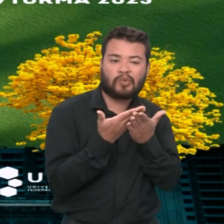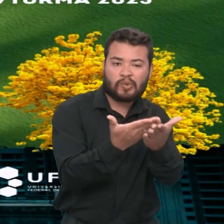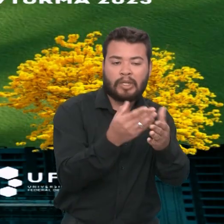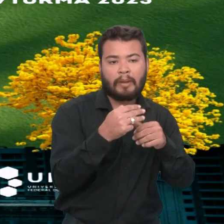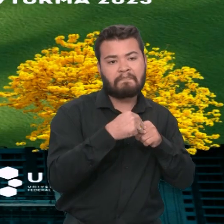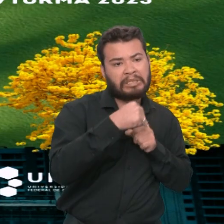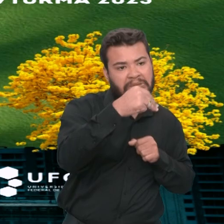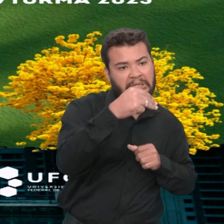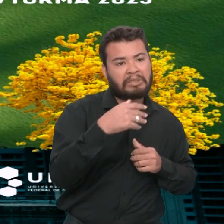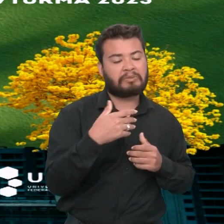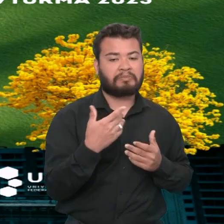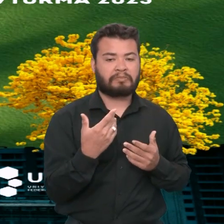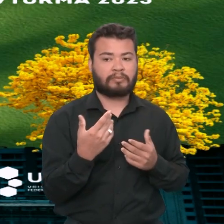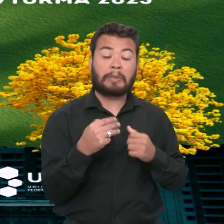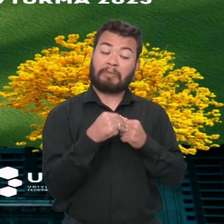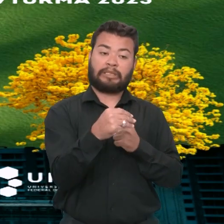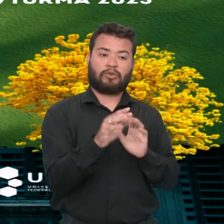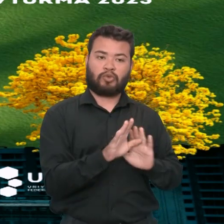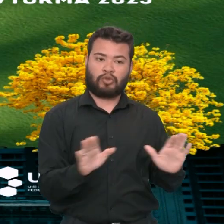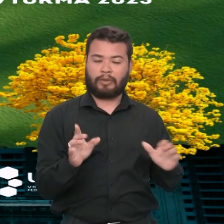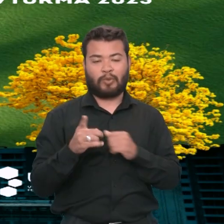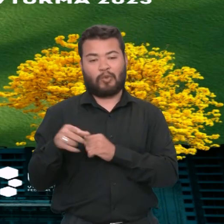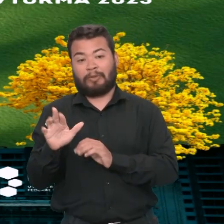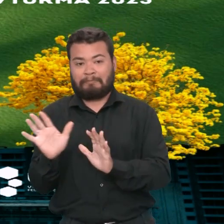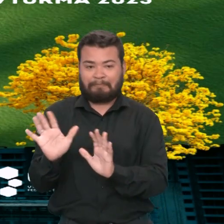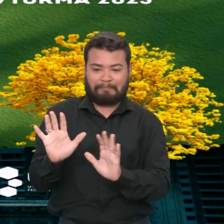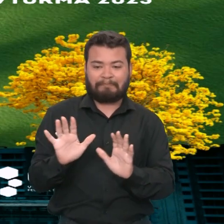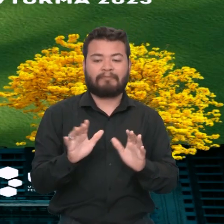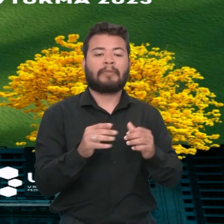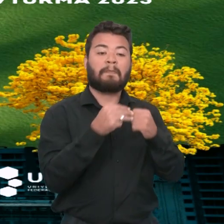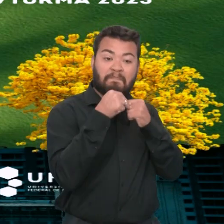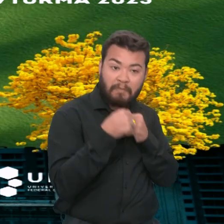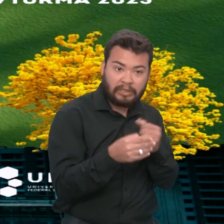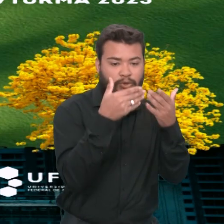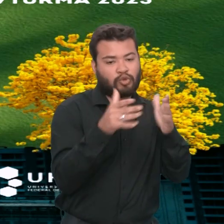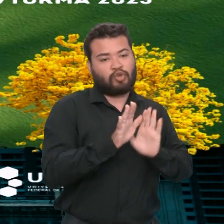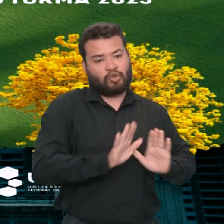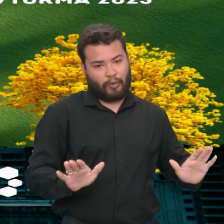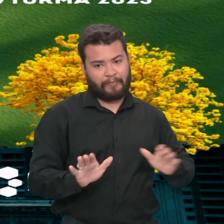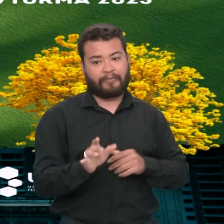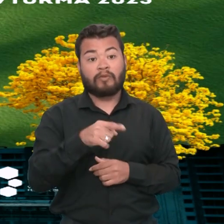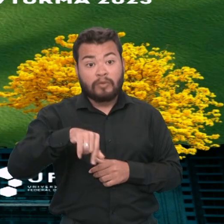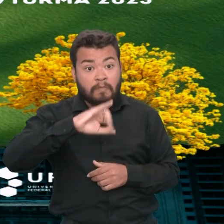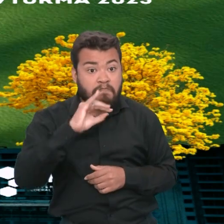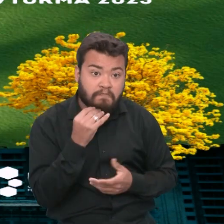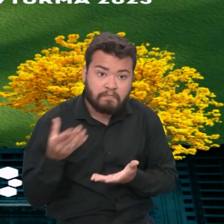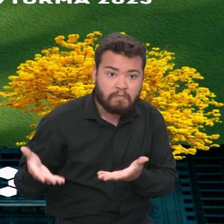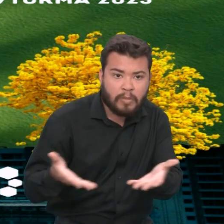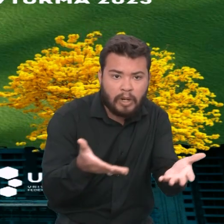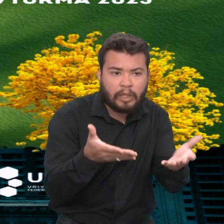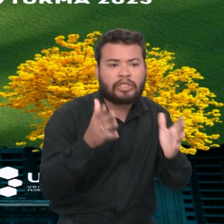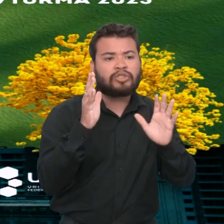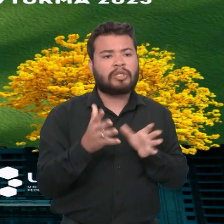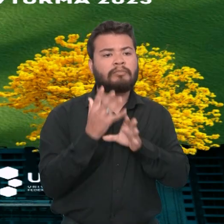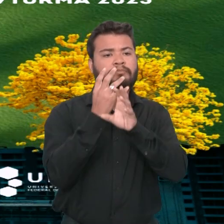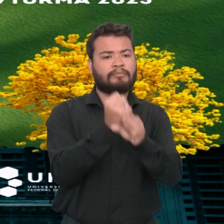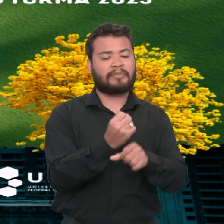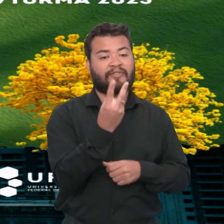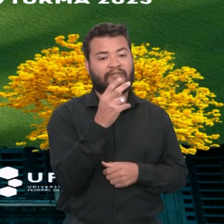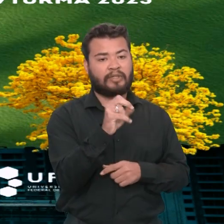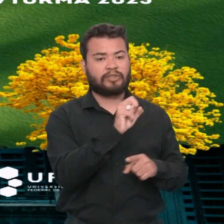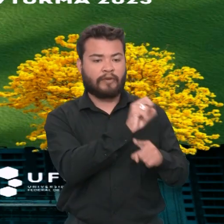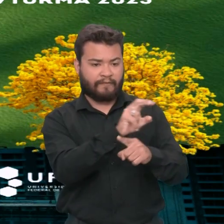mestrado, na verdade só um mestrado mesmo, eu falo doutorado, mas abriu para mestrado, essa é a sua oportunidade. Ao todo são 20 vagas